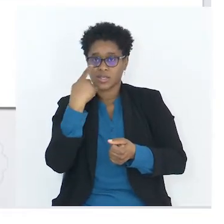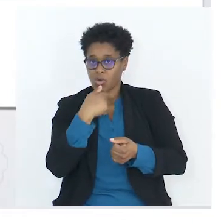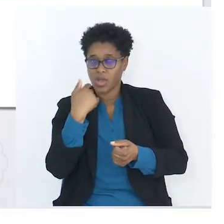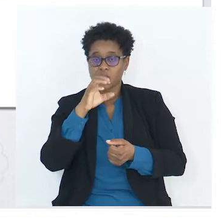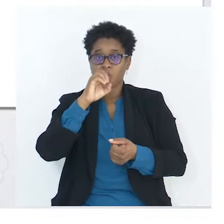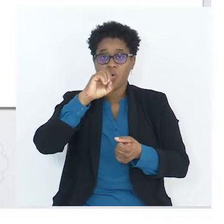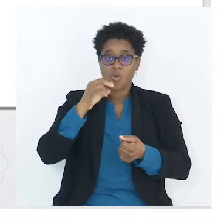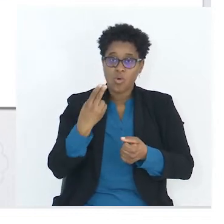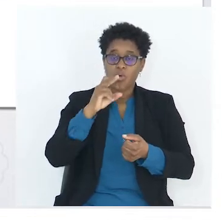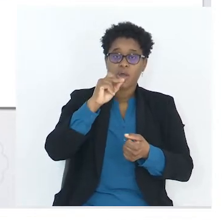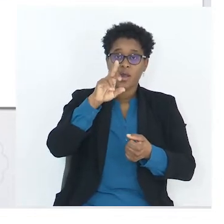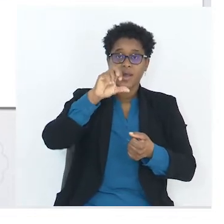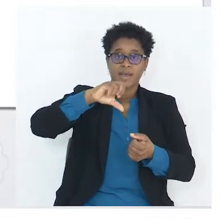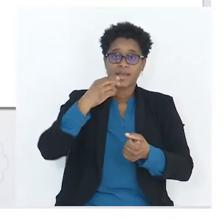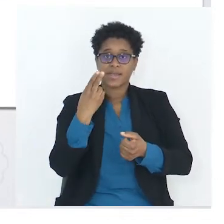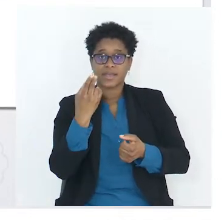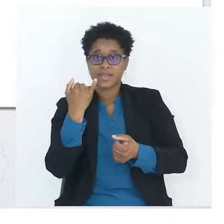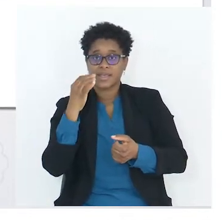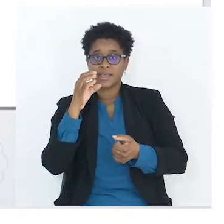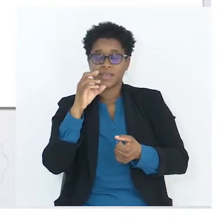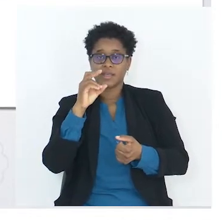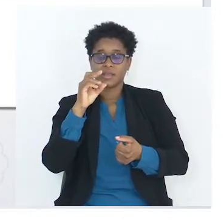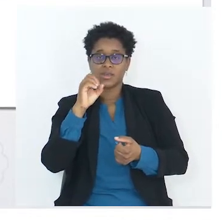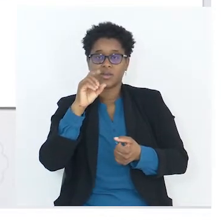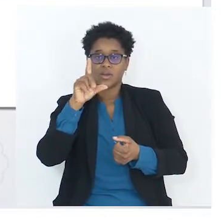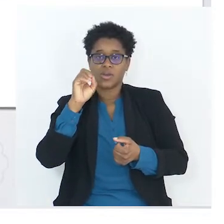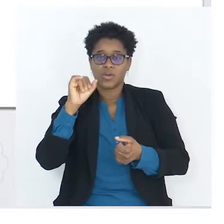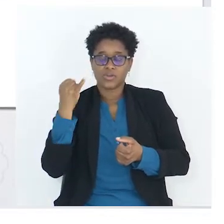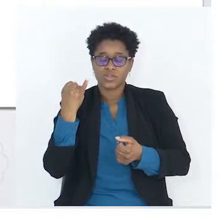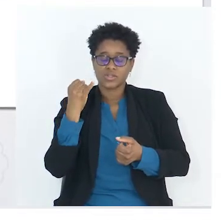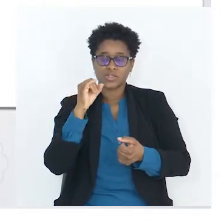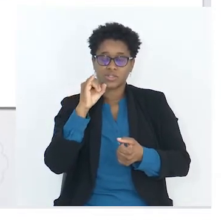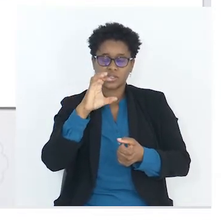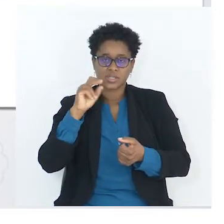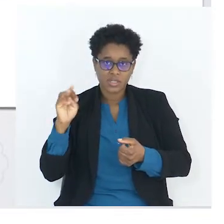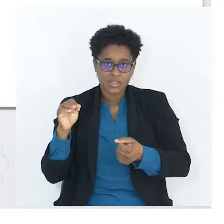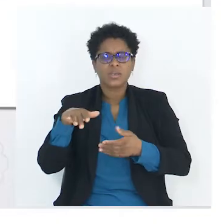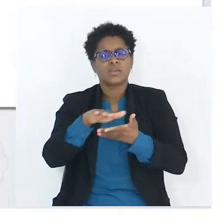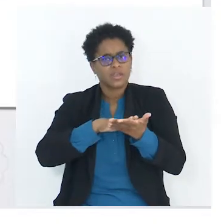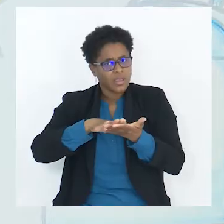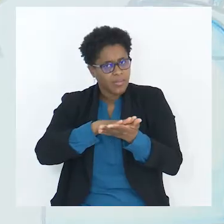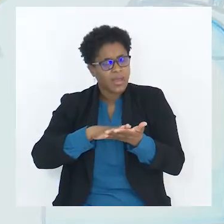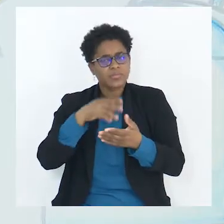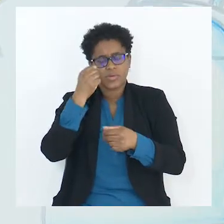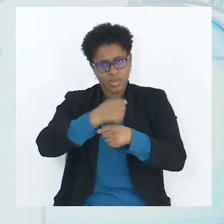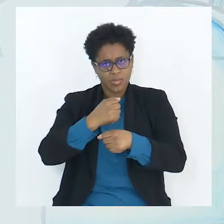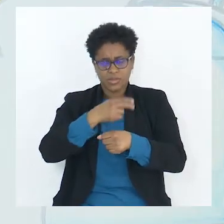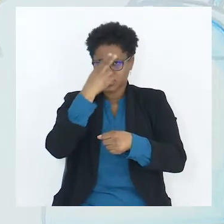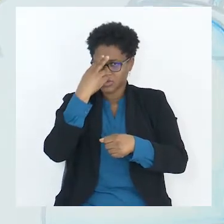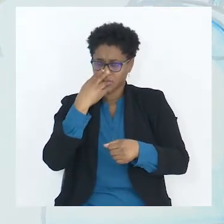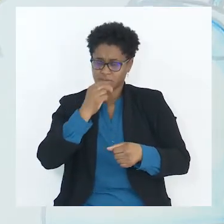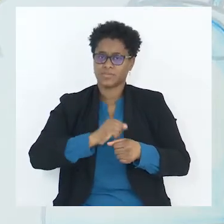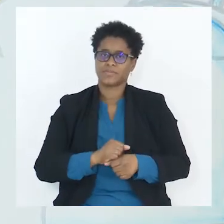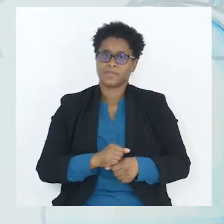arqueológicas, e que servem de base para o trabalho do historiador. Pois,